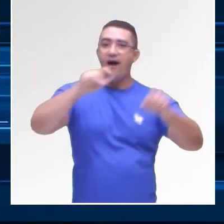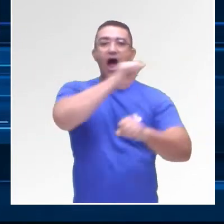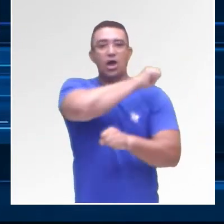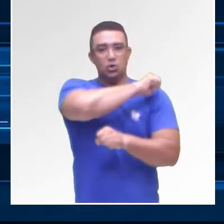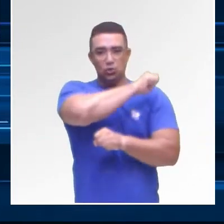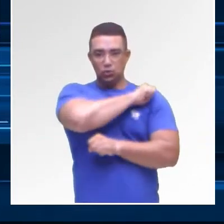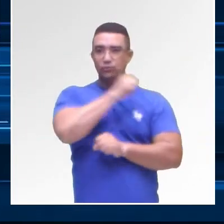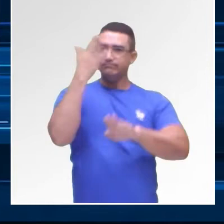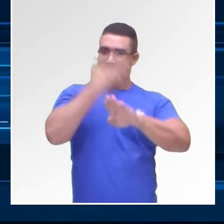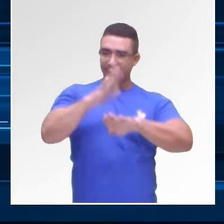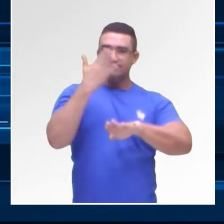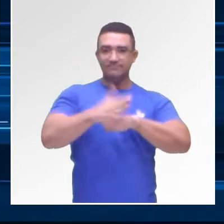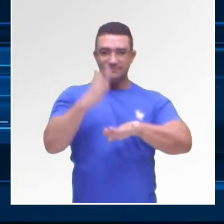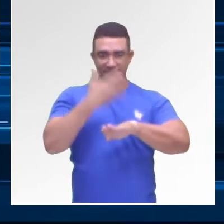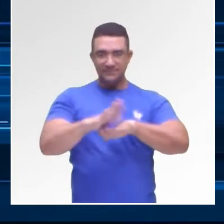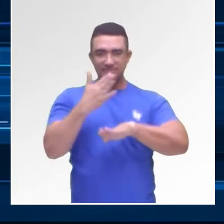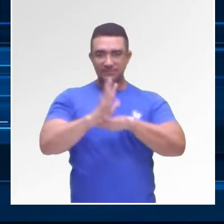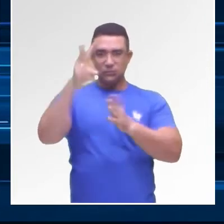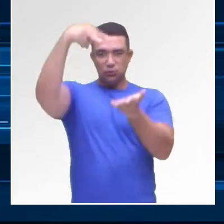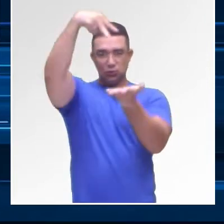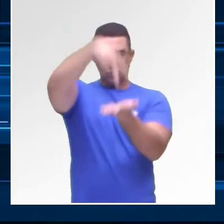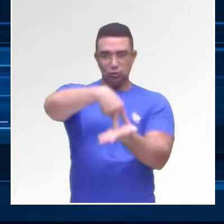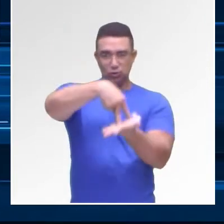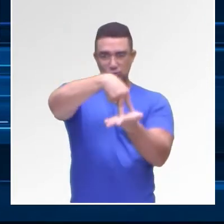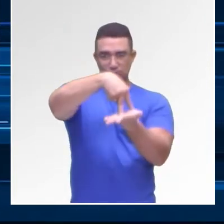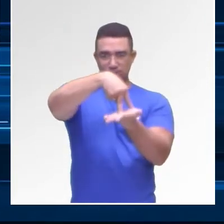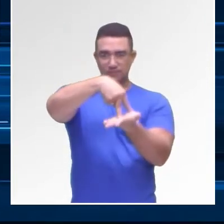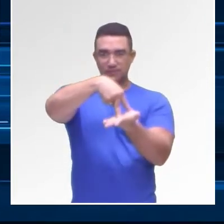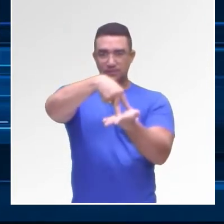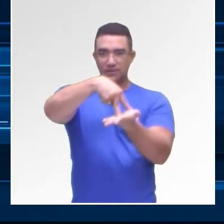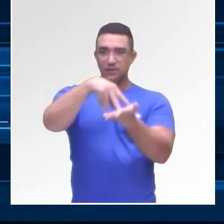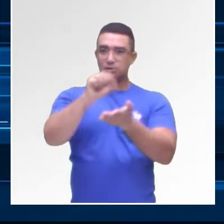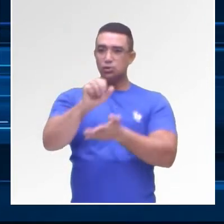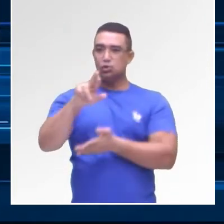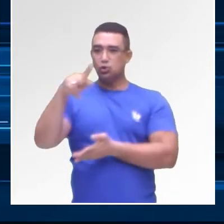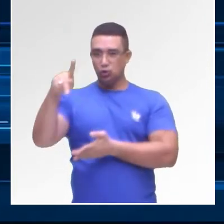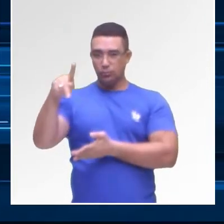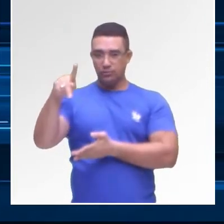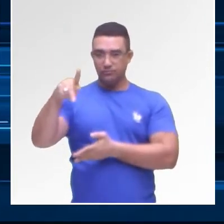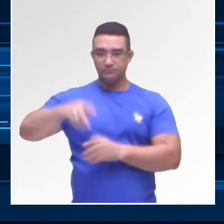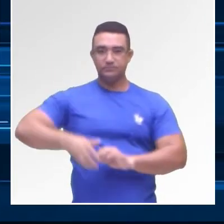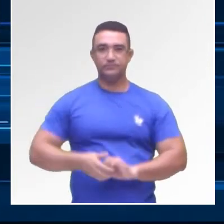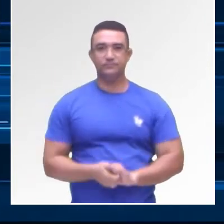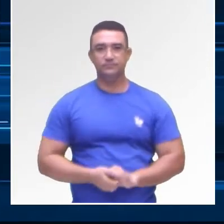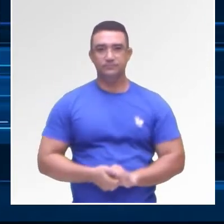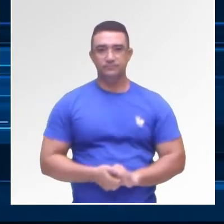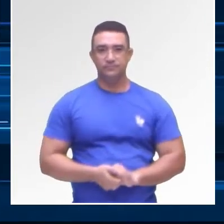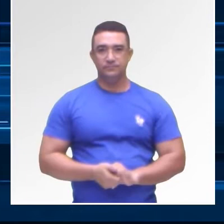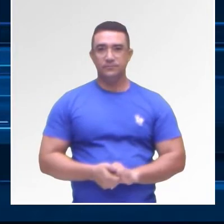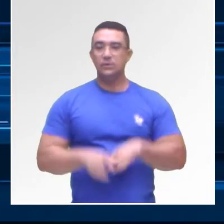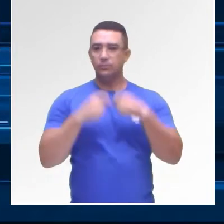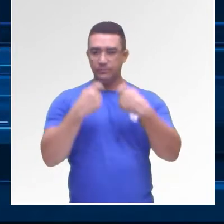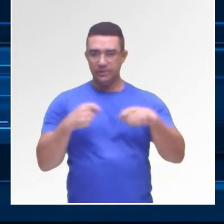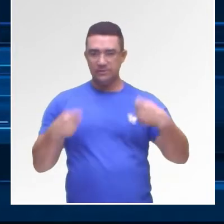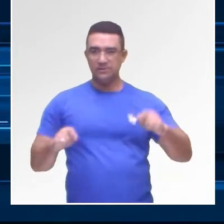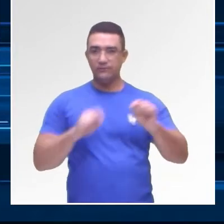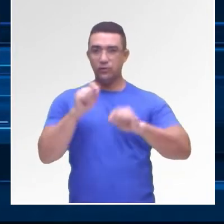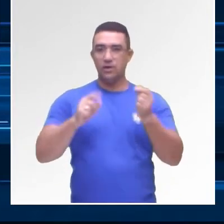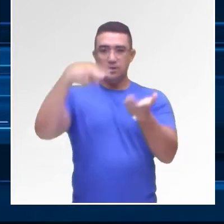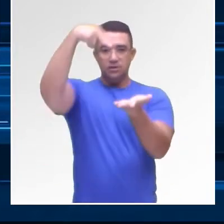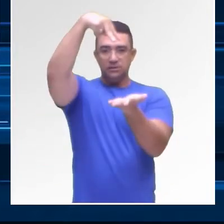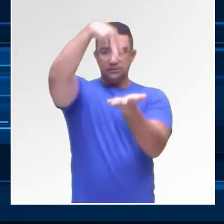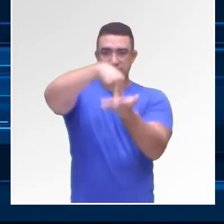estavam lá realizando as atividades de surf já mais deitado na prancha, né? Então, ele precisava ficar em